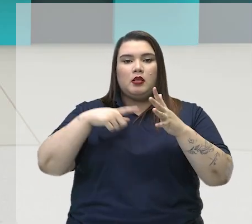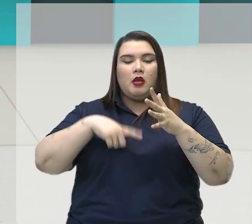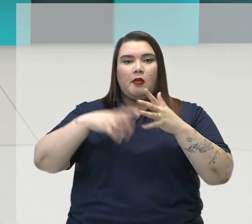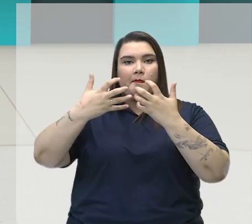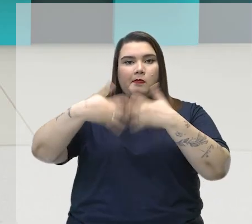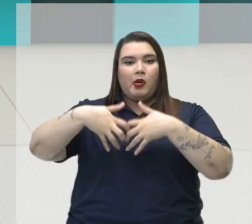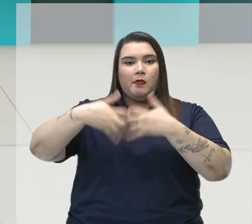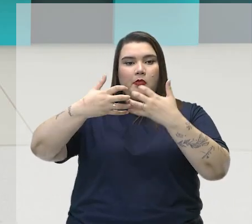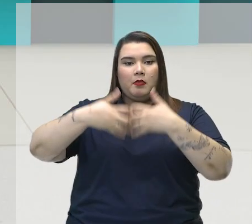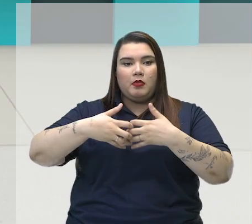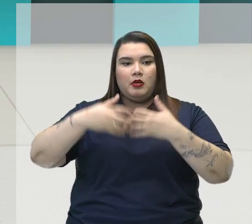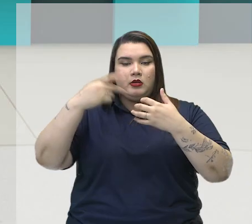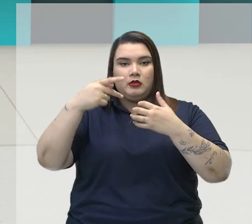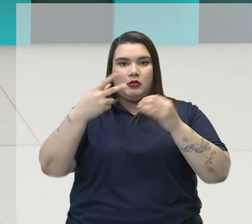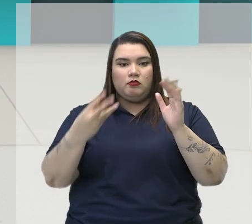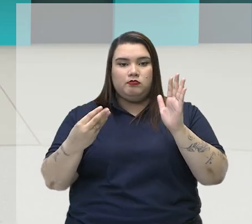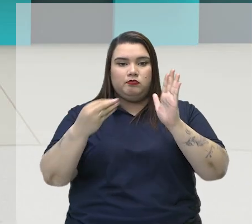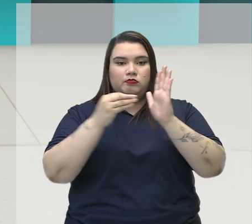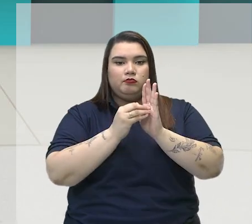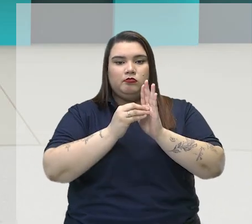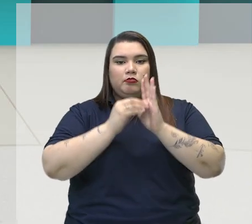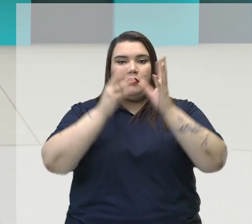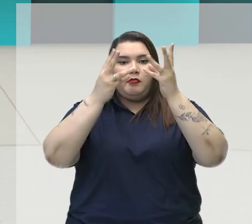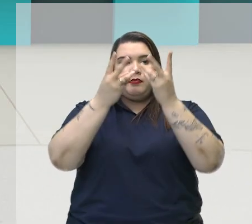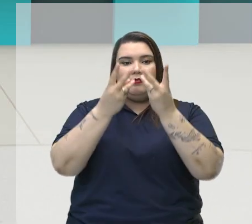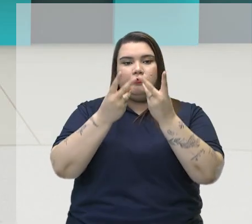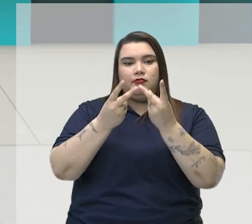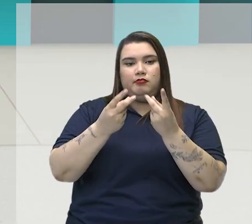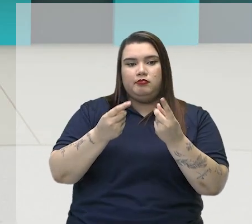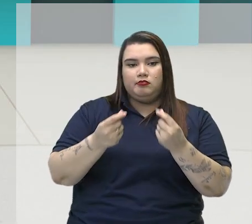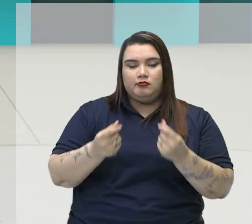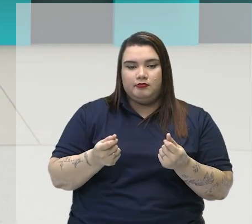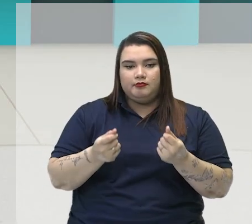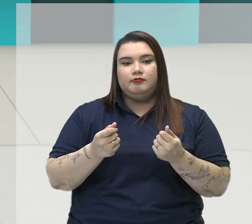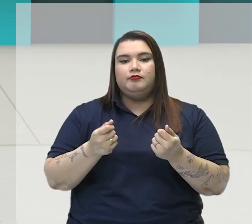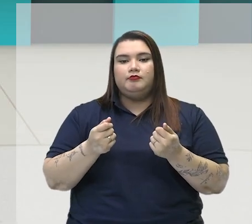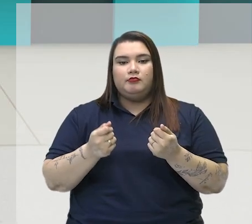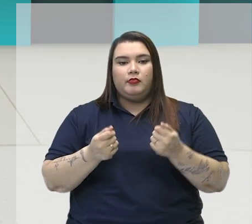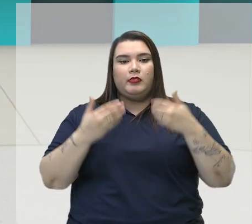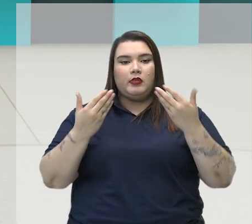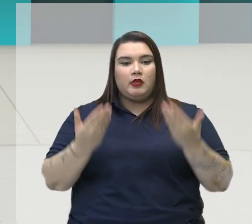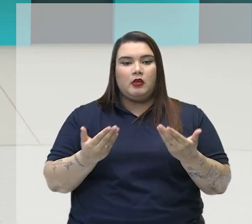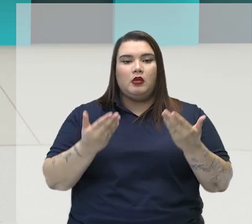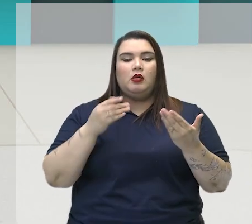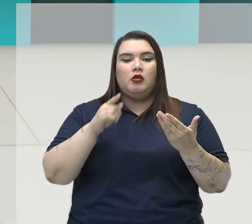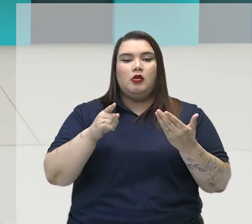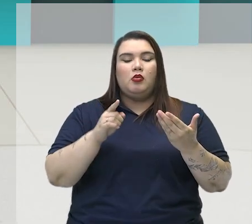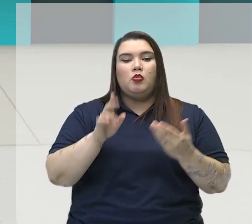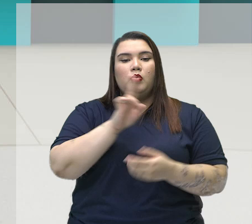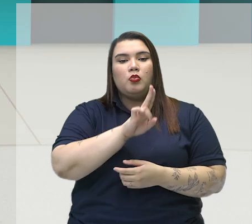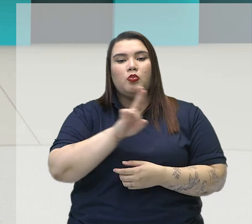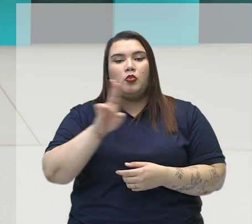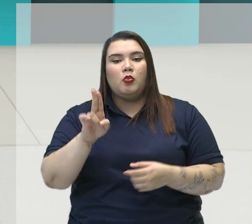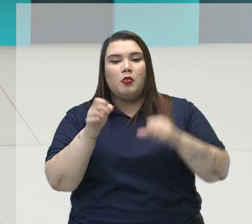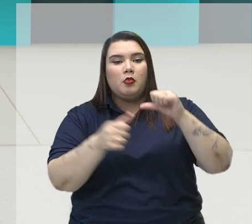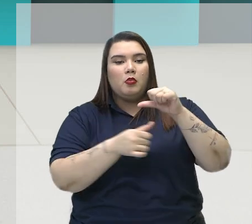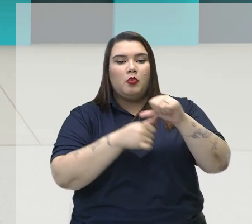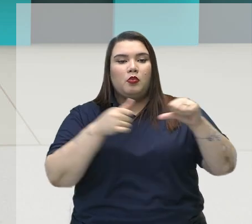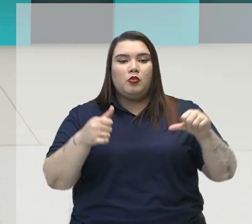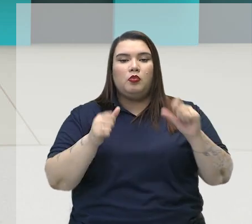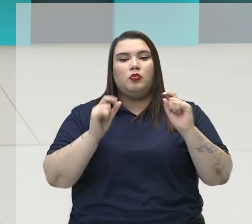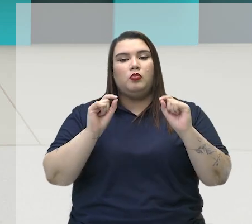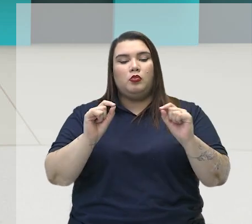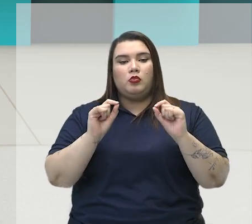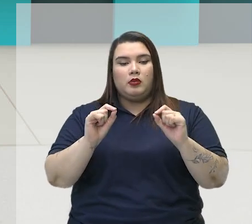autodestruir através de um mecanismo embutido na moldura. A peça ficou parcialmente